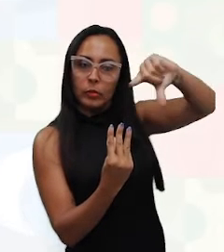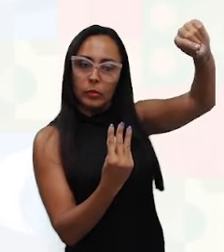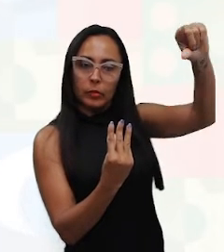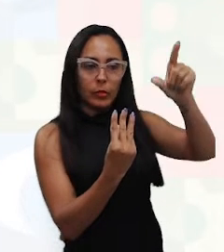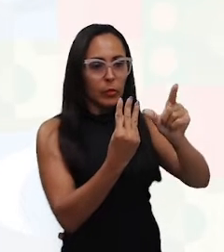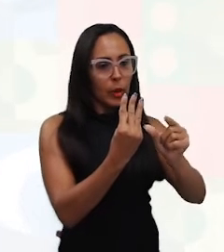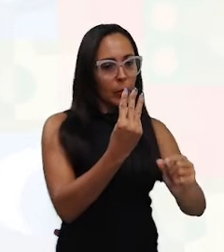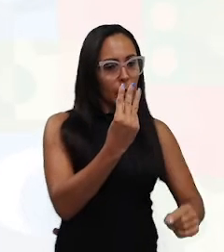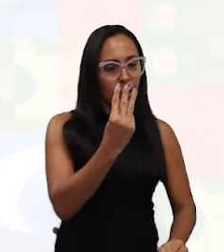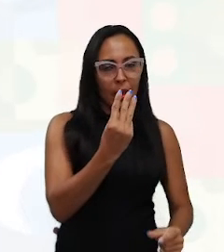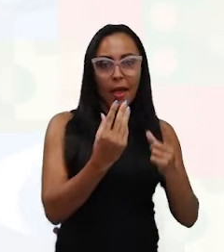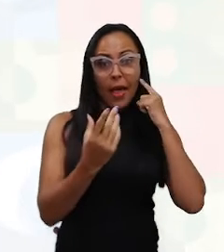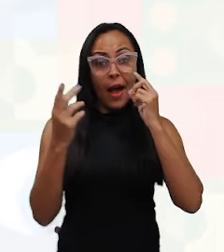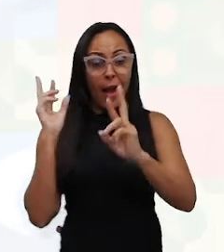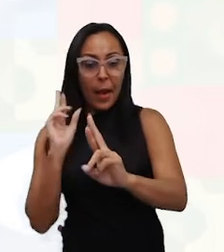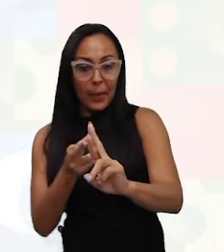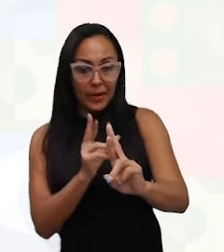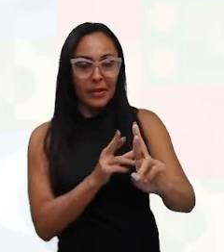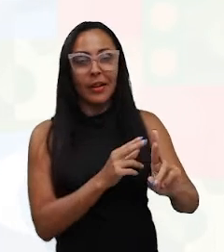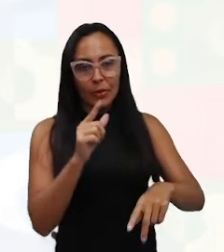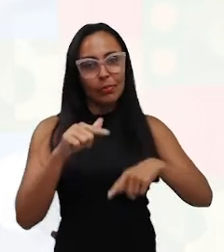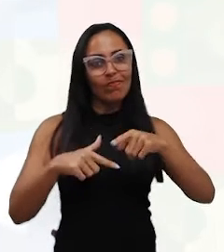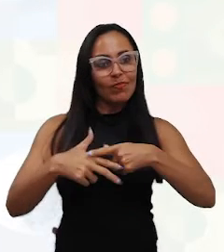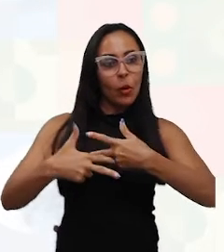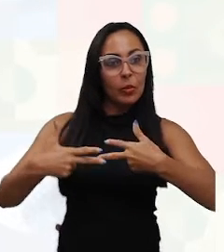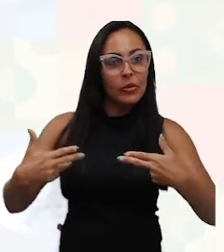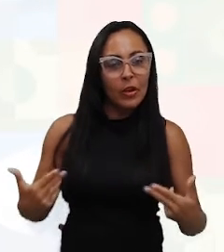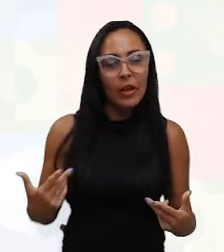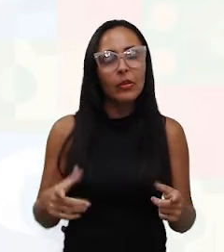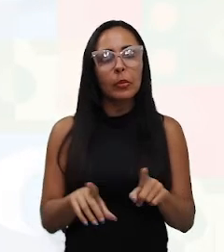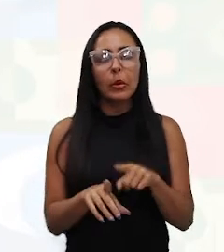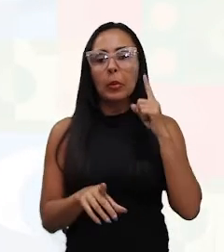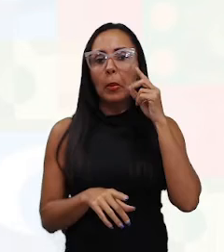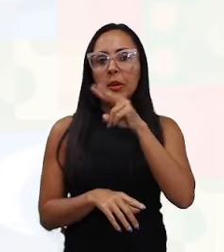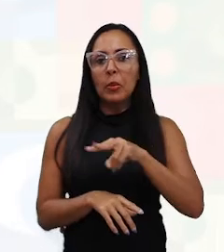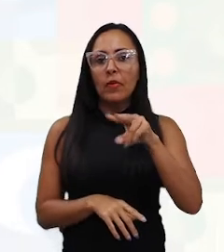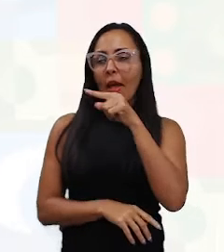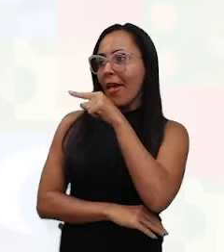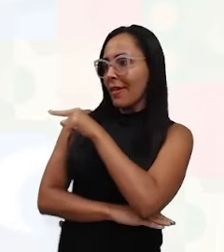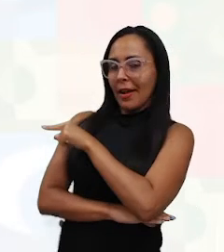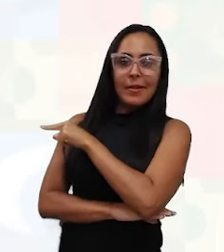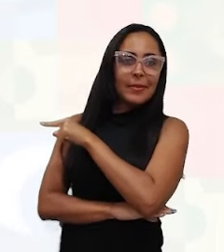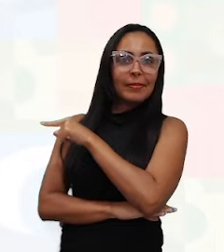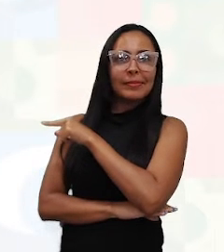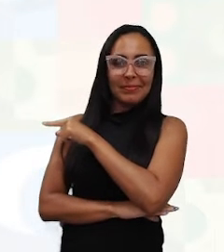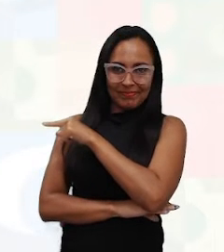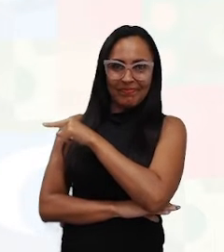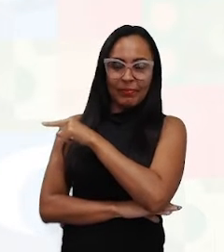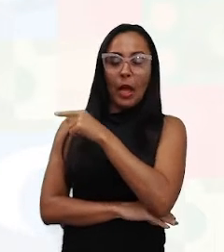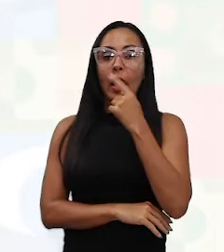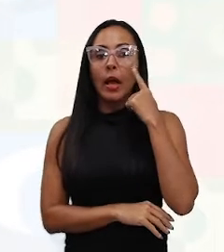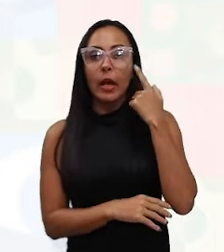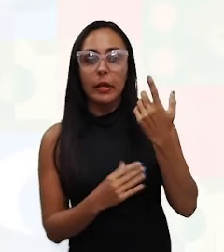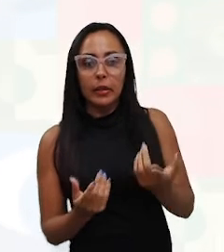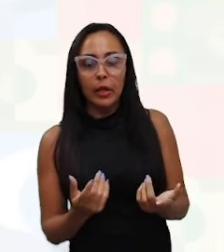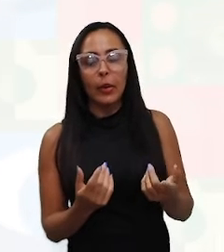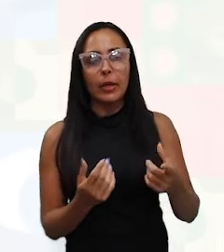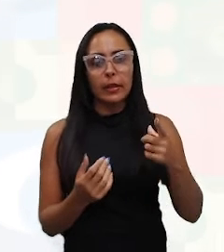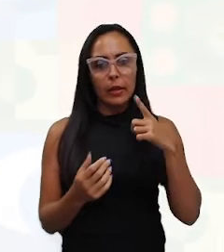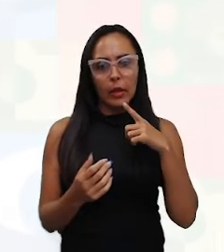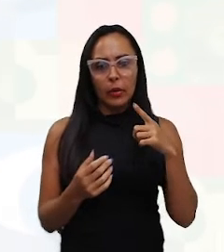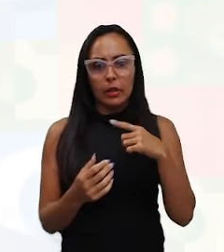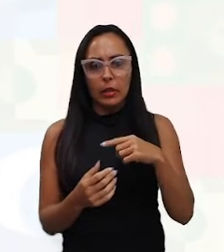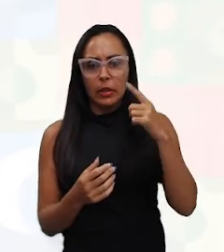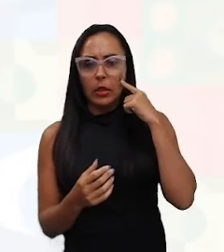dizer assim, a representação de um objeto, como podemos ver na imagem do slide, né? Então, com um ponto ela tem uma sensação de